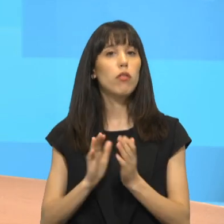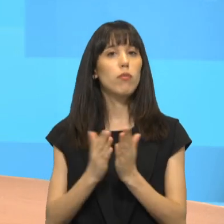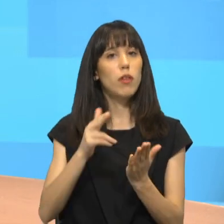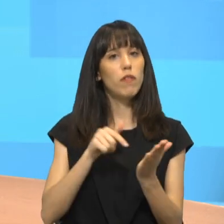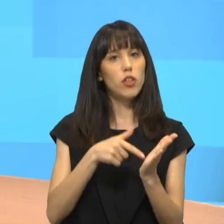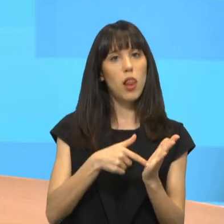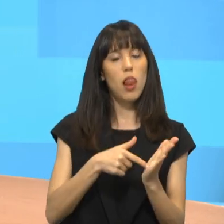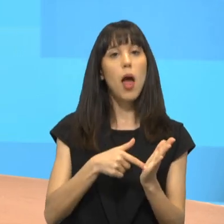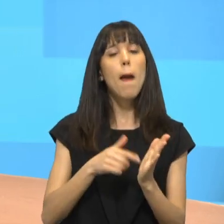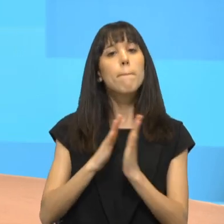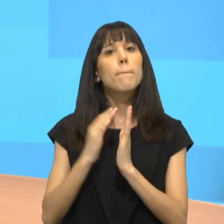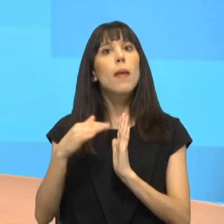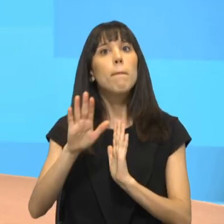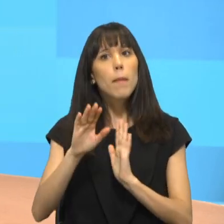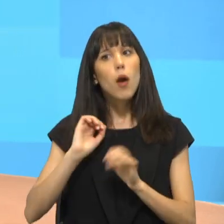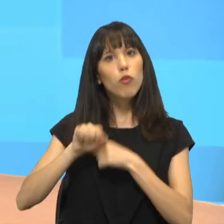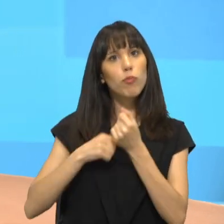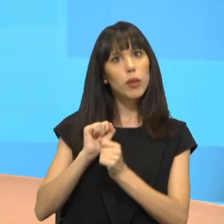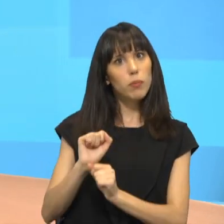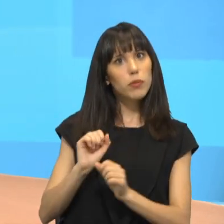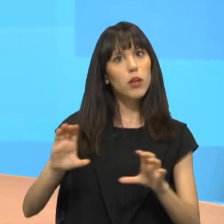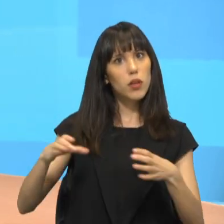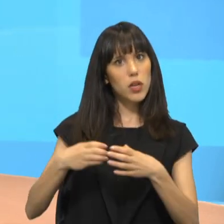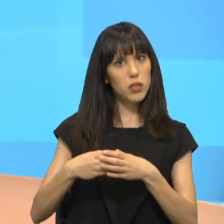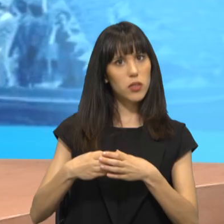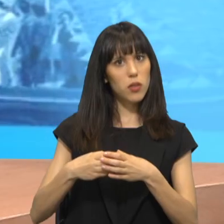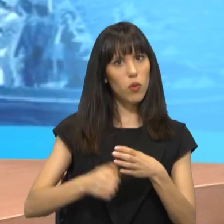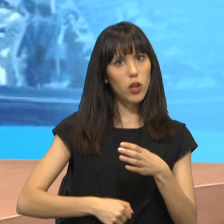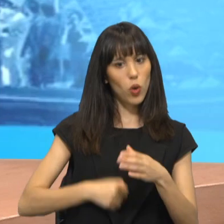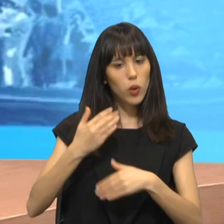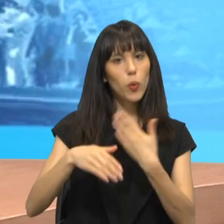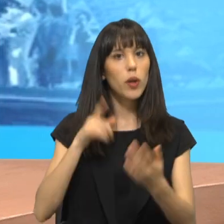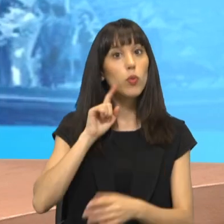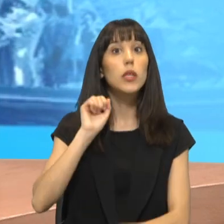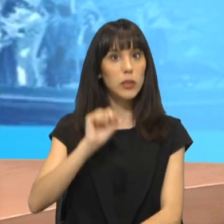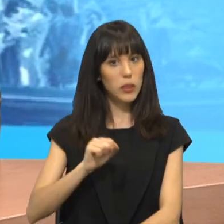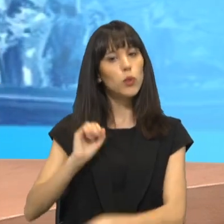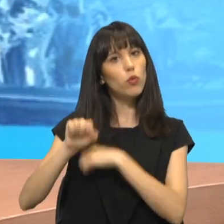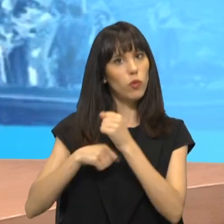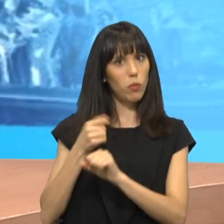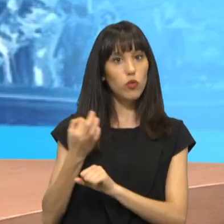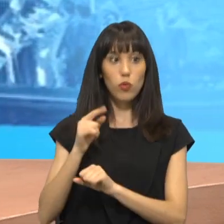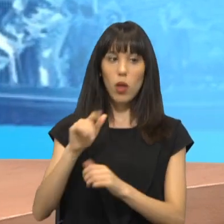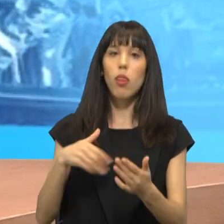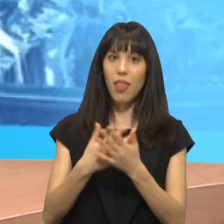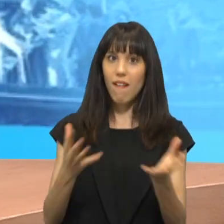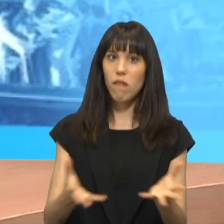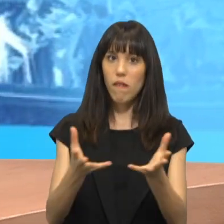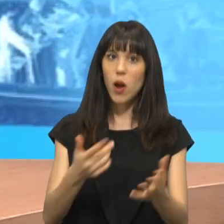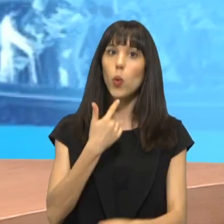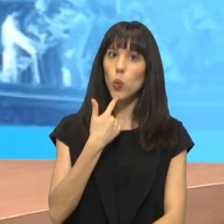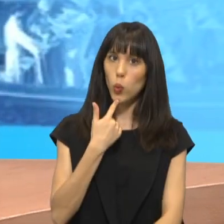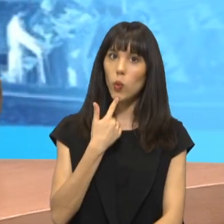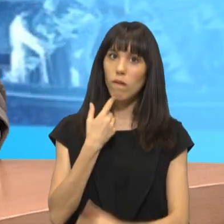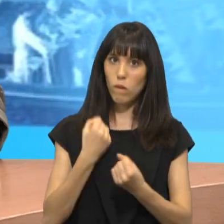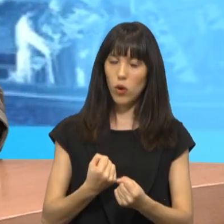nomeadamente os movimentos da Ação Católica têm aí um contributo muito relevante. Os movimentos da Ação Católica tiveram aí um contributo muito significativo.